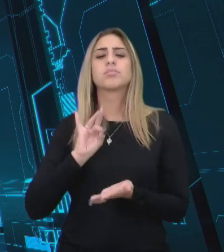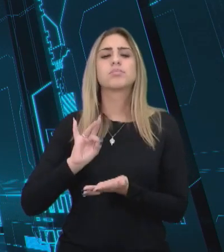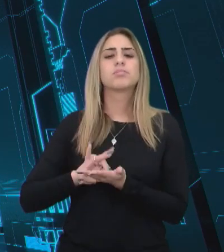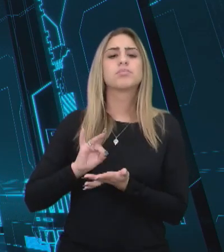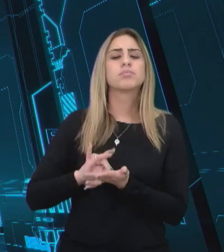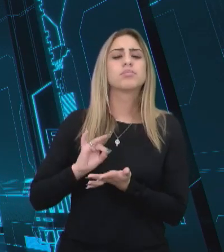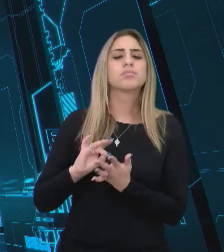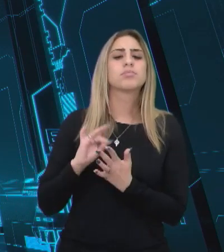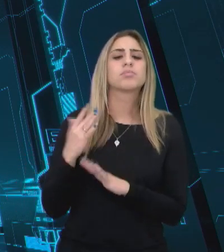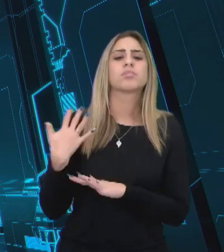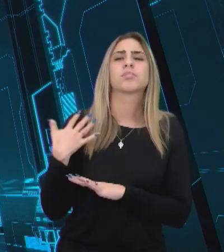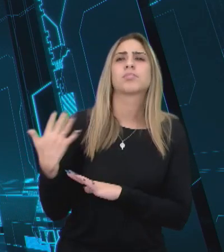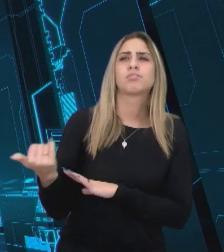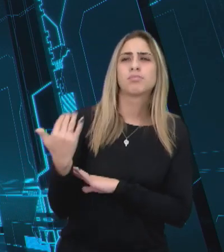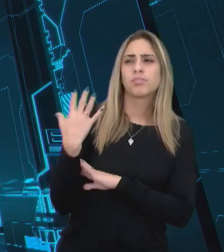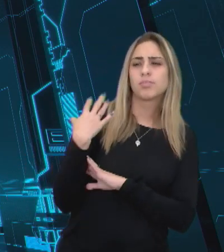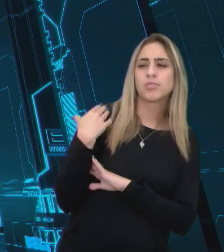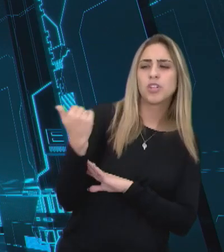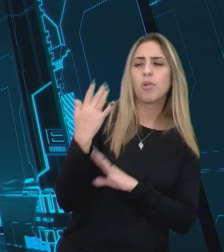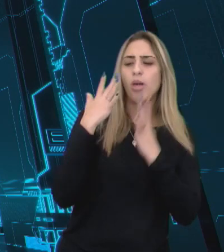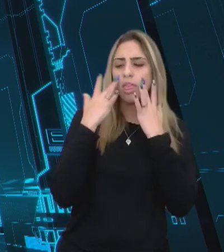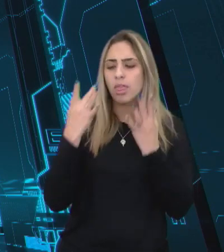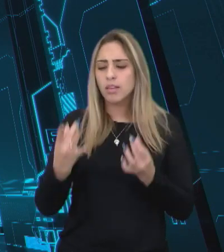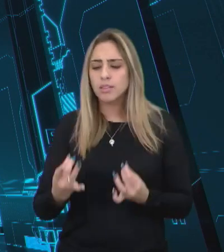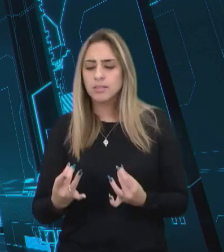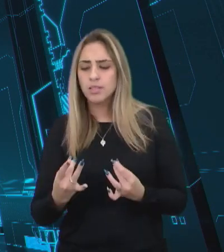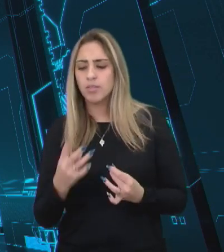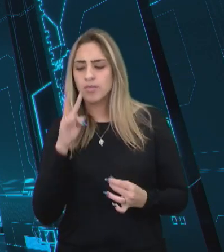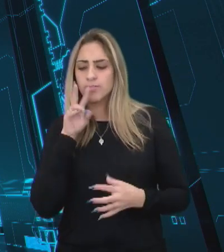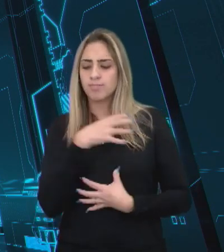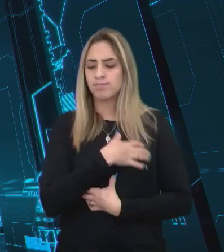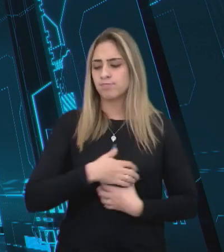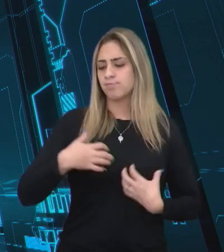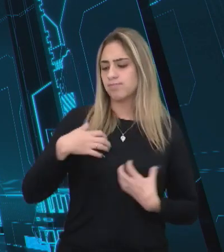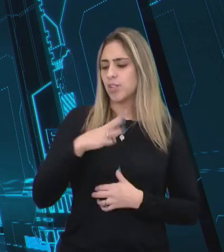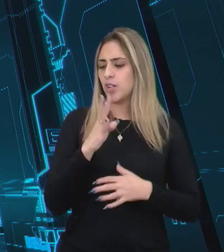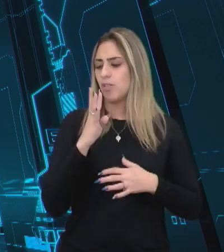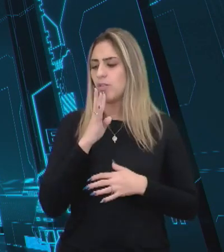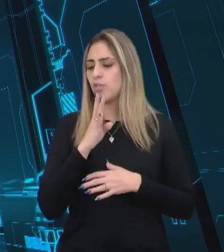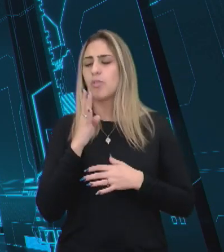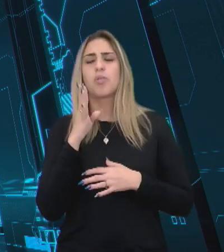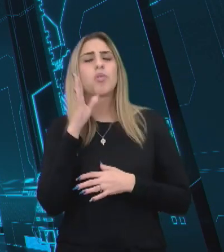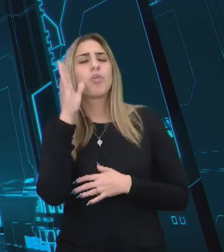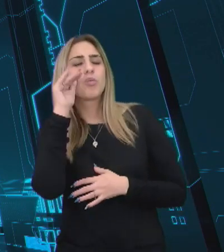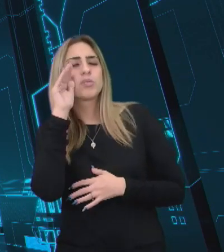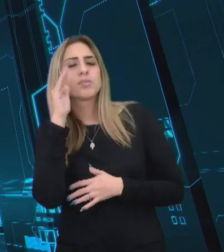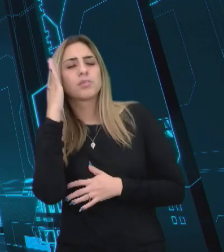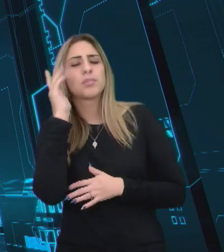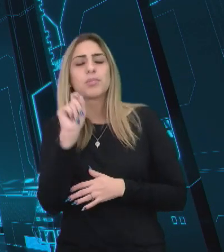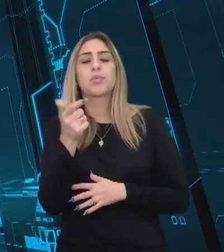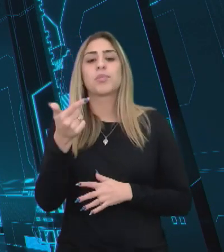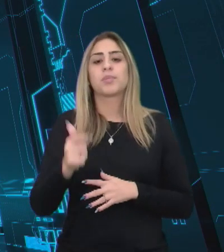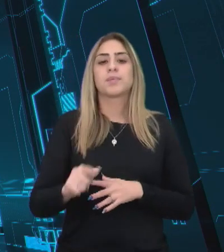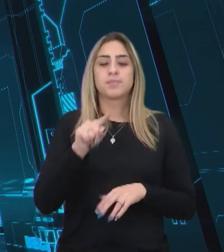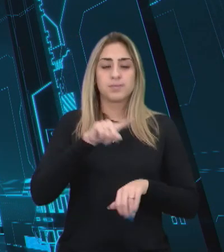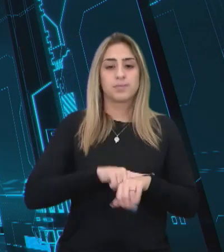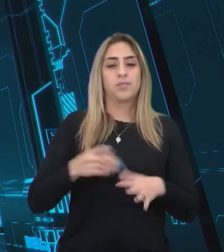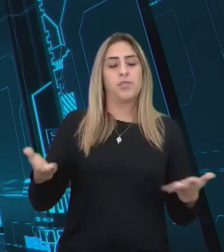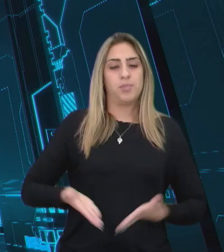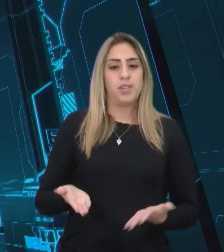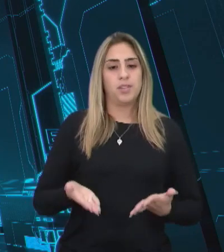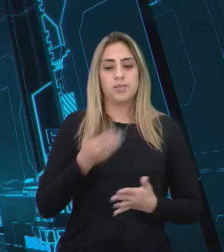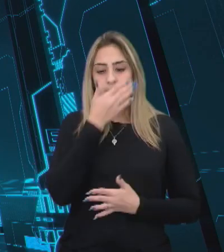te instigou, buscou, criou aquela sensação de curiosidade para a gente saber um pouquinho mais? Então, é esse momento. Se